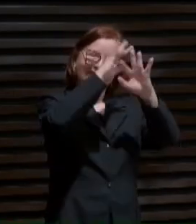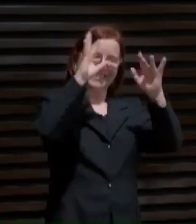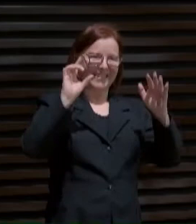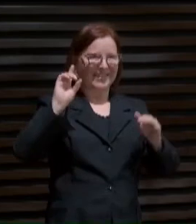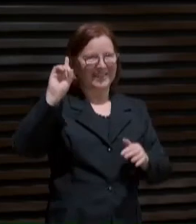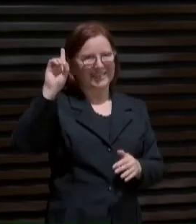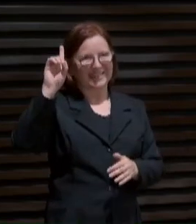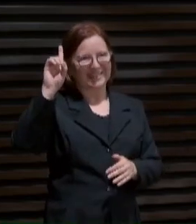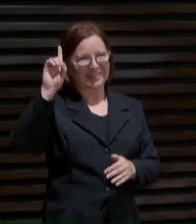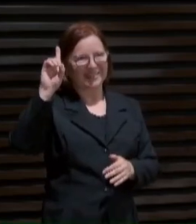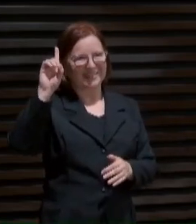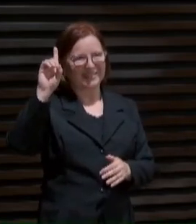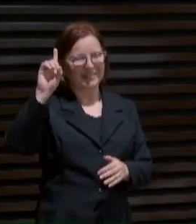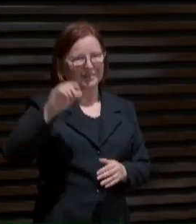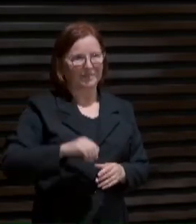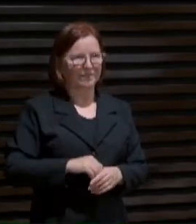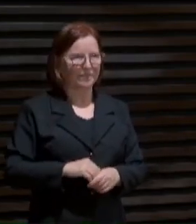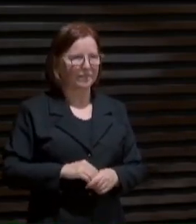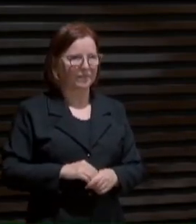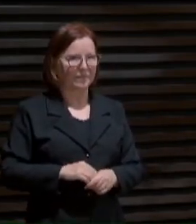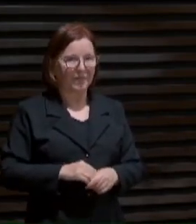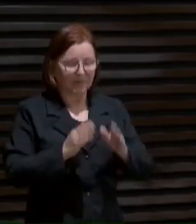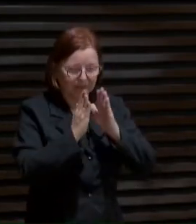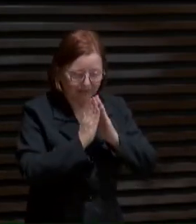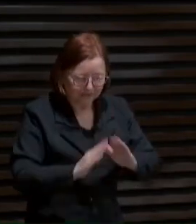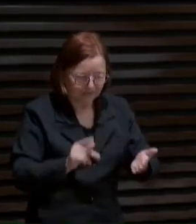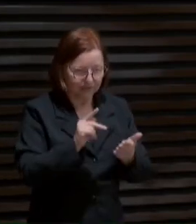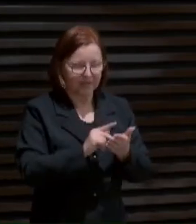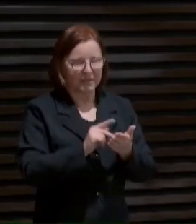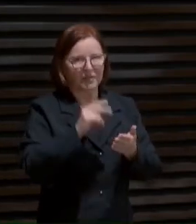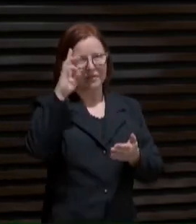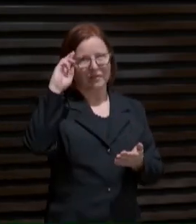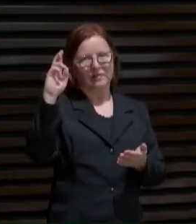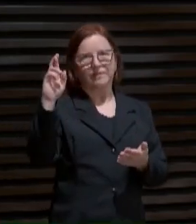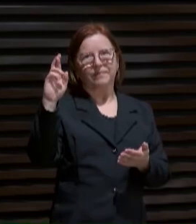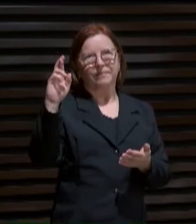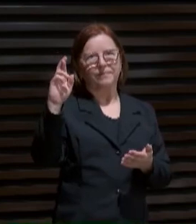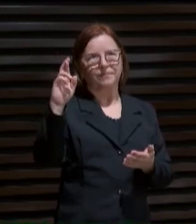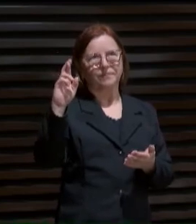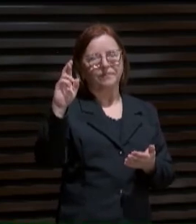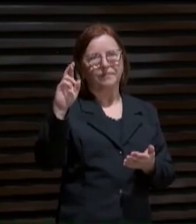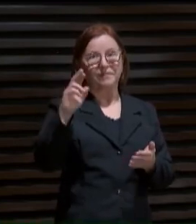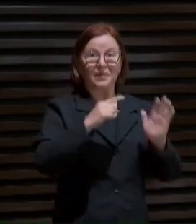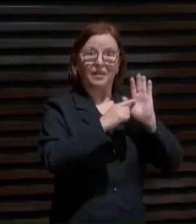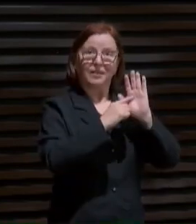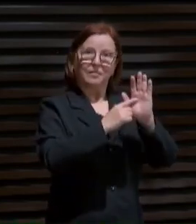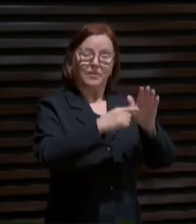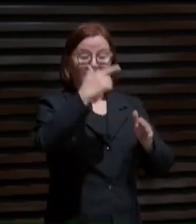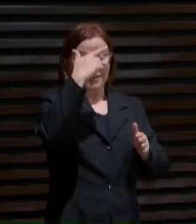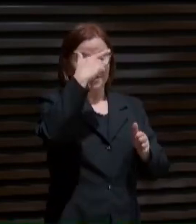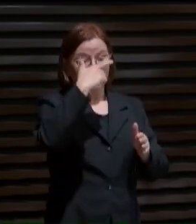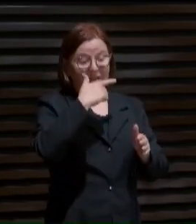a Deus a adoração verdadeira ao senhor é a expressão de um